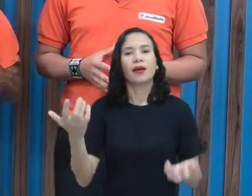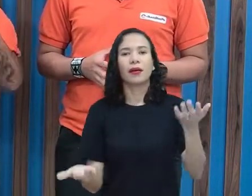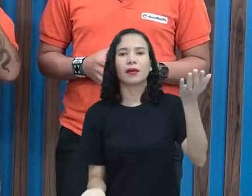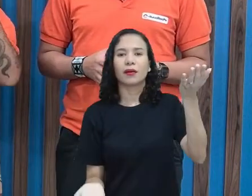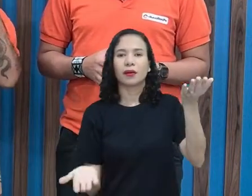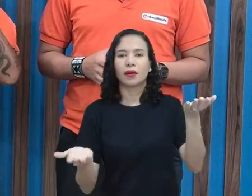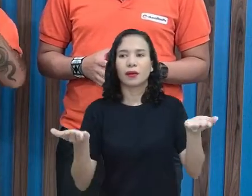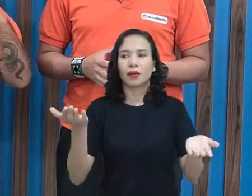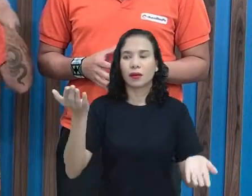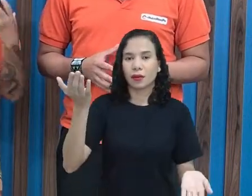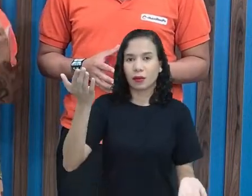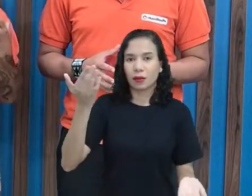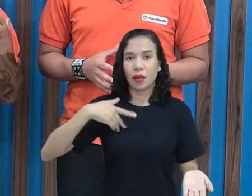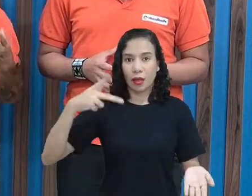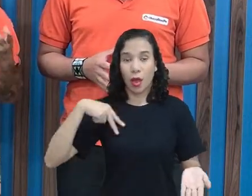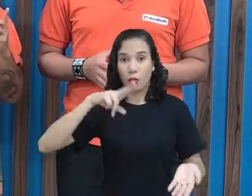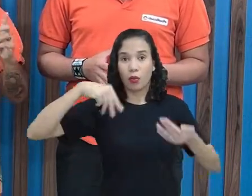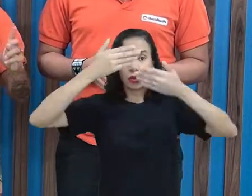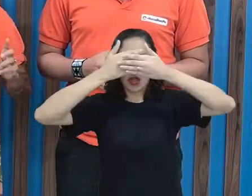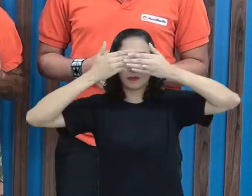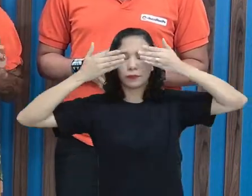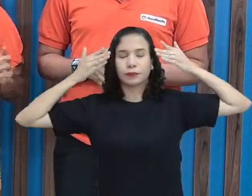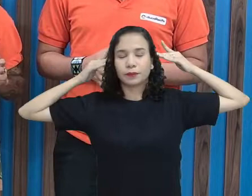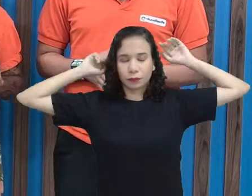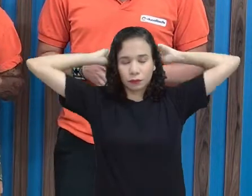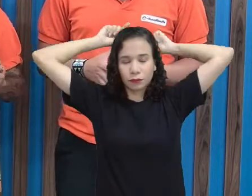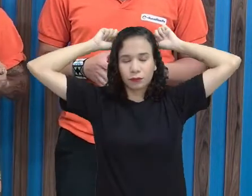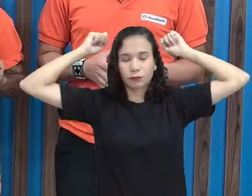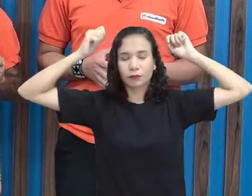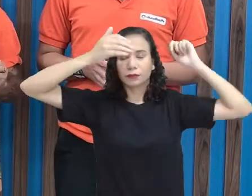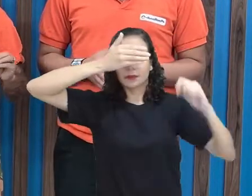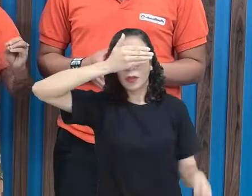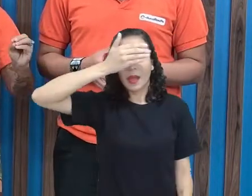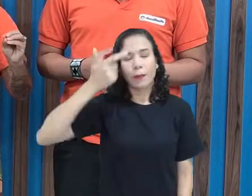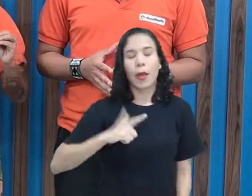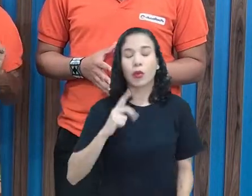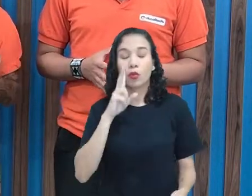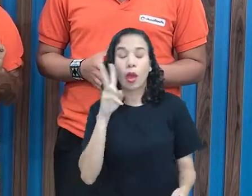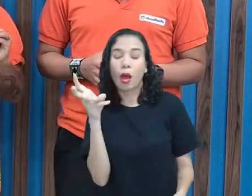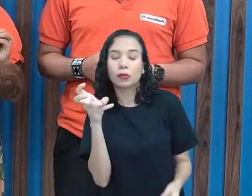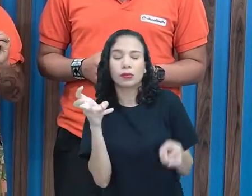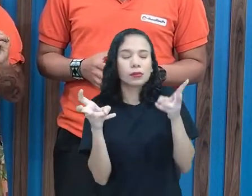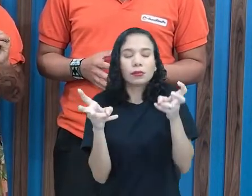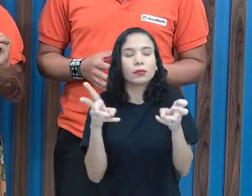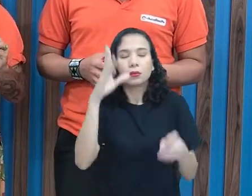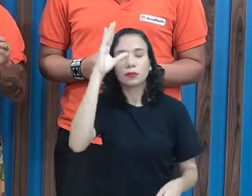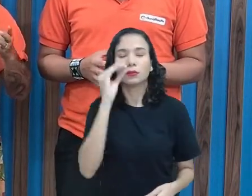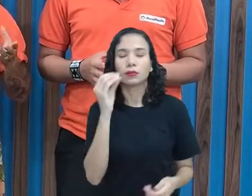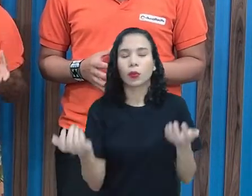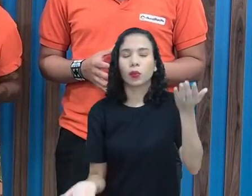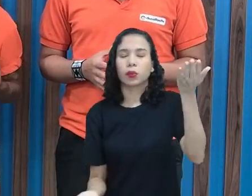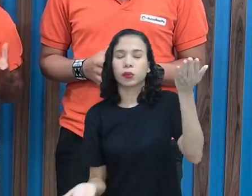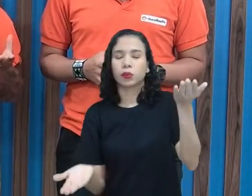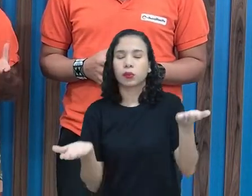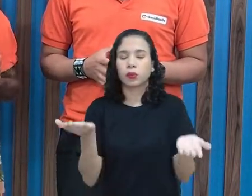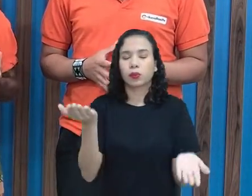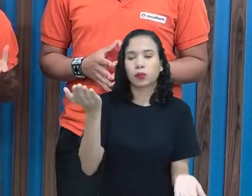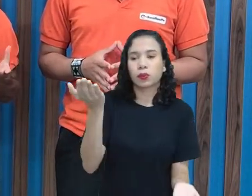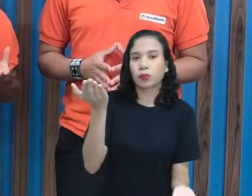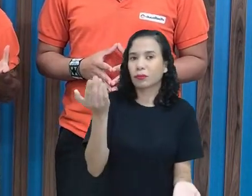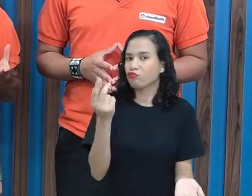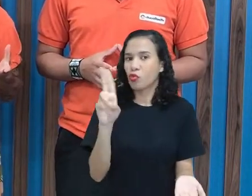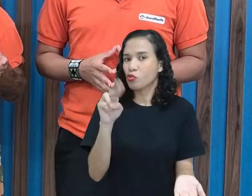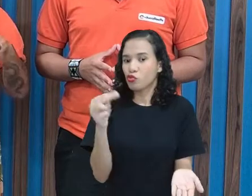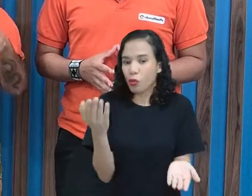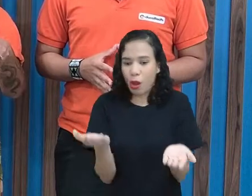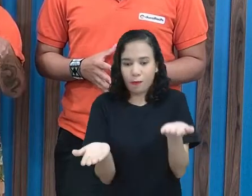deusa vendada, para que ela não possa colocar um peso maior de um lado ou de outro, e a balança está lá nem sempre